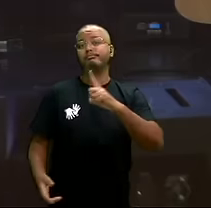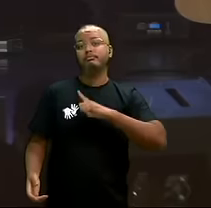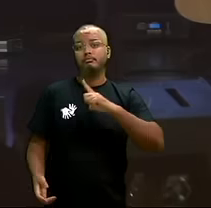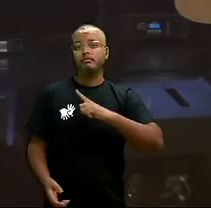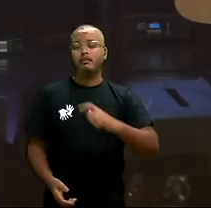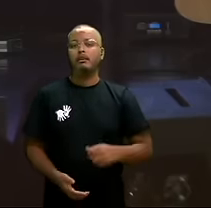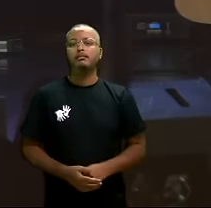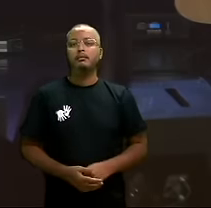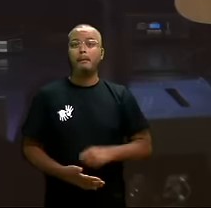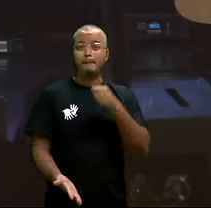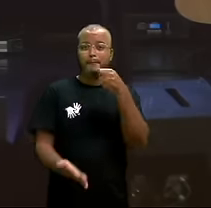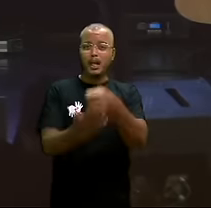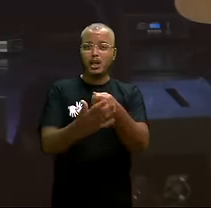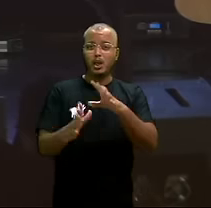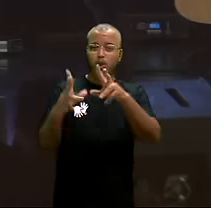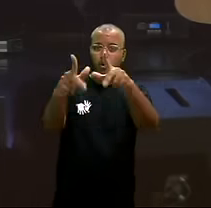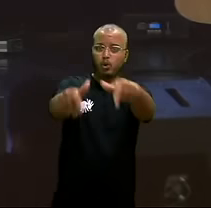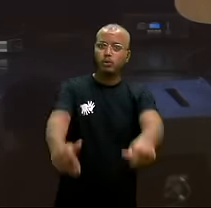lugar.